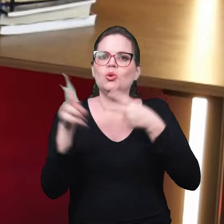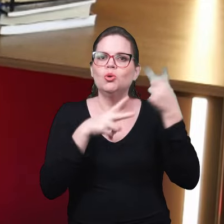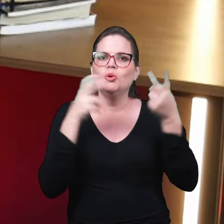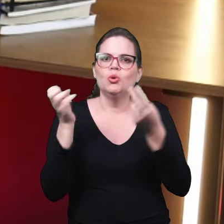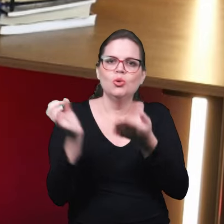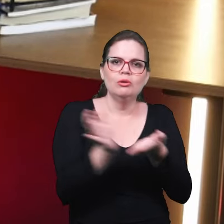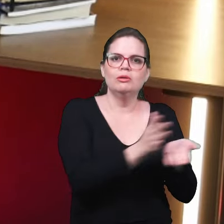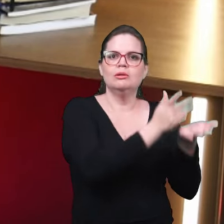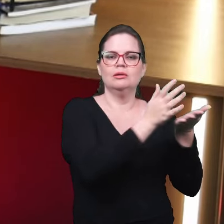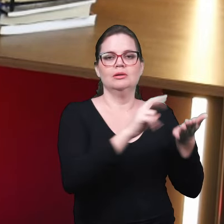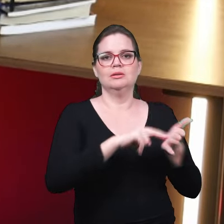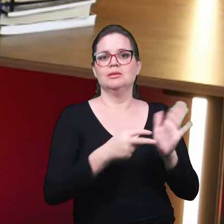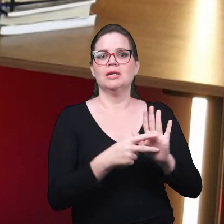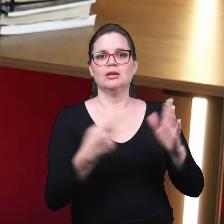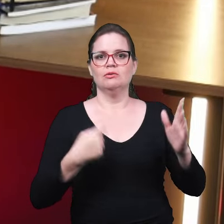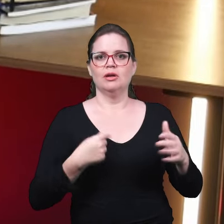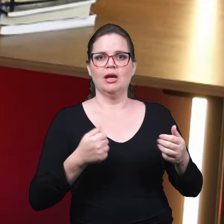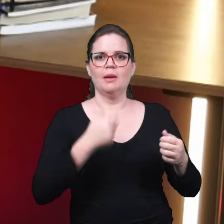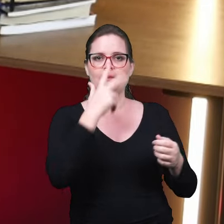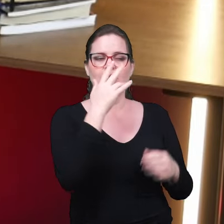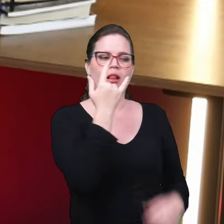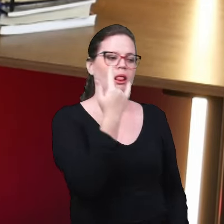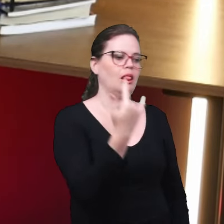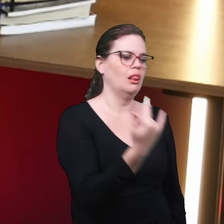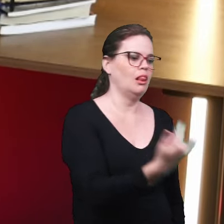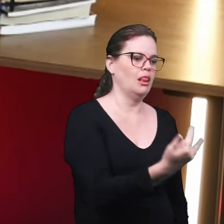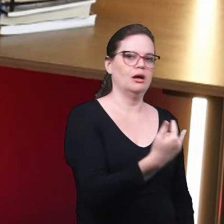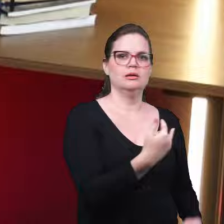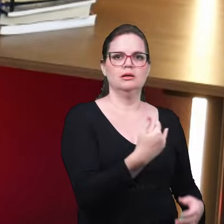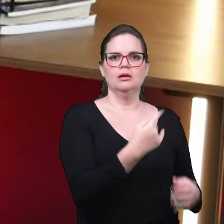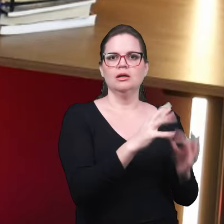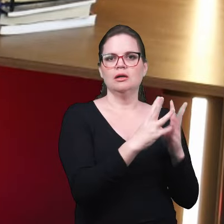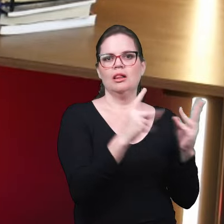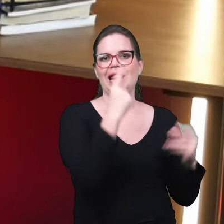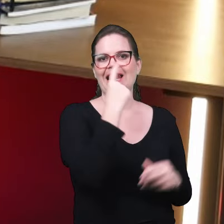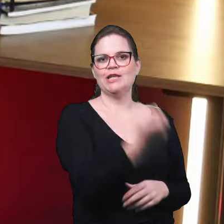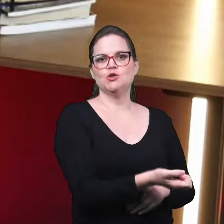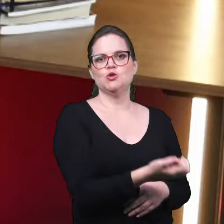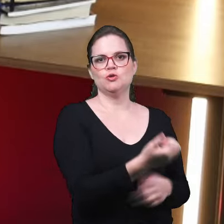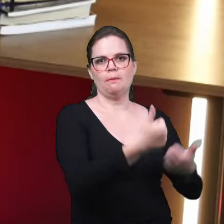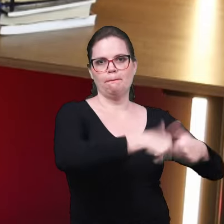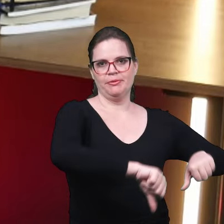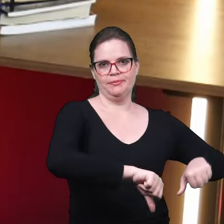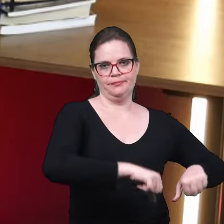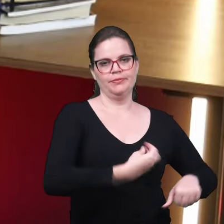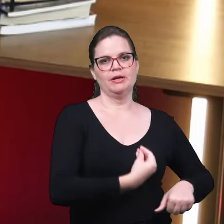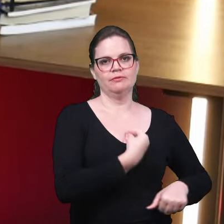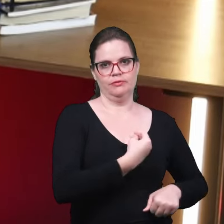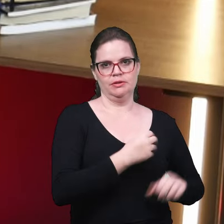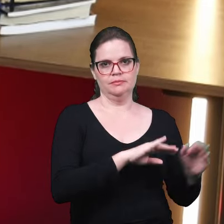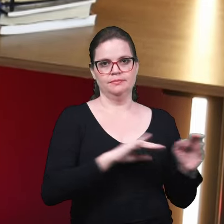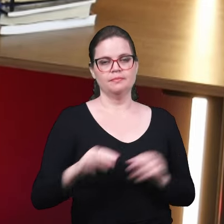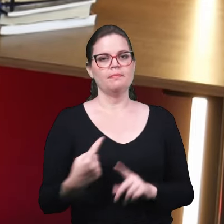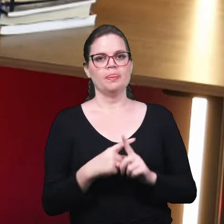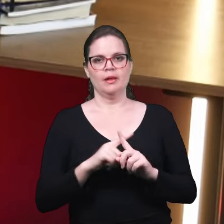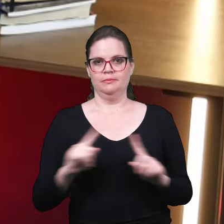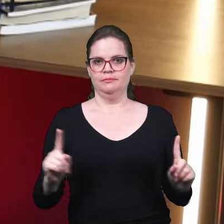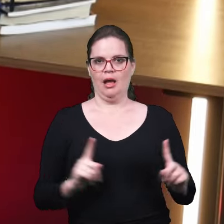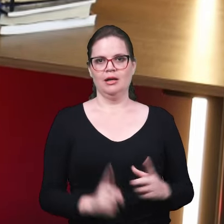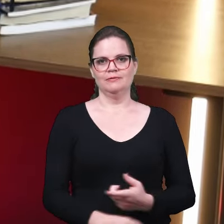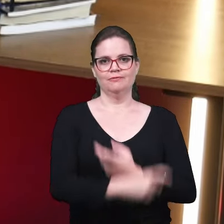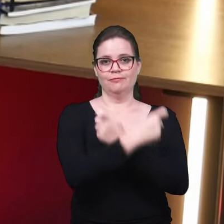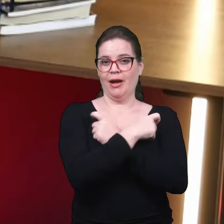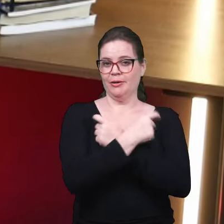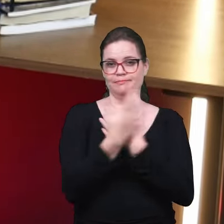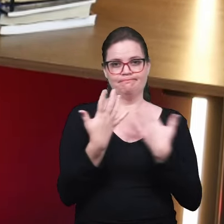isso é levado, né? Isso perece, né? Sim. Mas há uma eternidade. Faraó, ele vai se contrapor a isso, né? O mundo vai se contrapor a